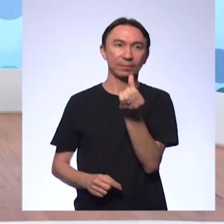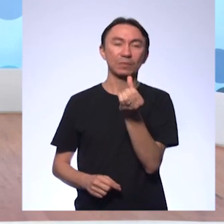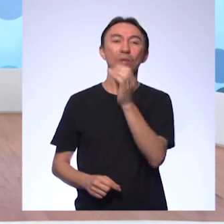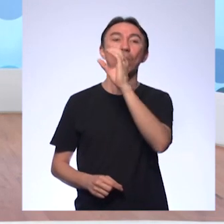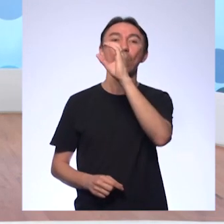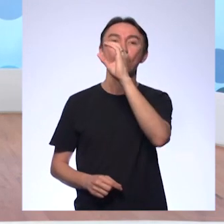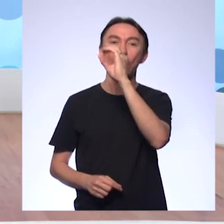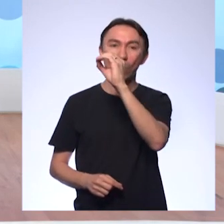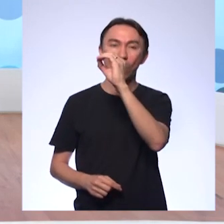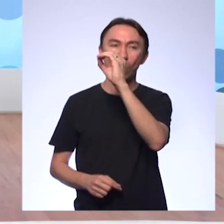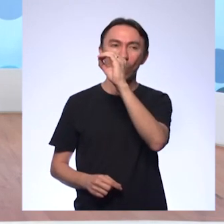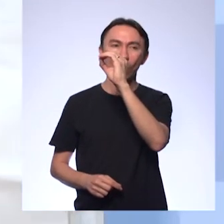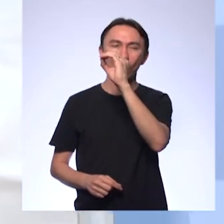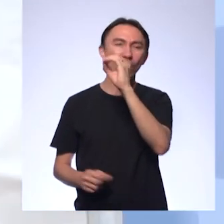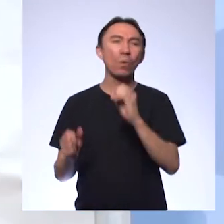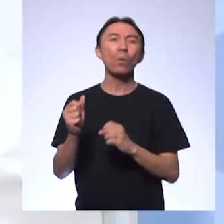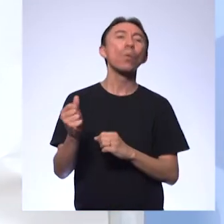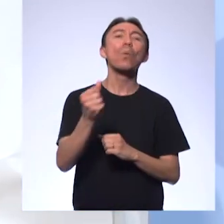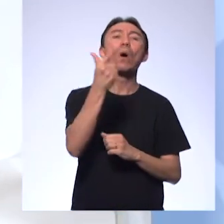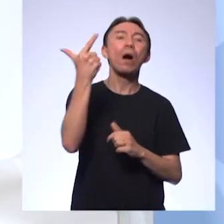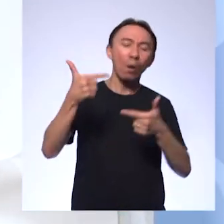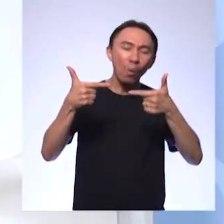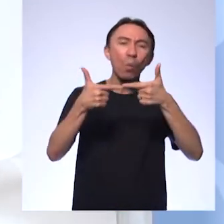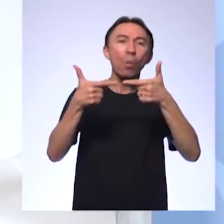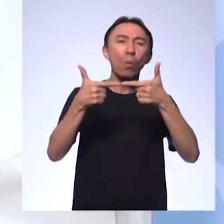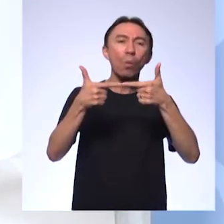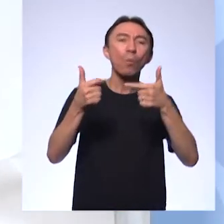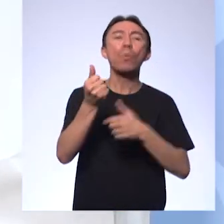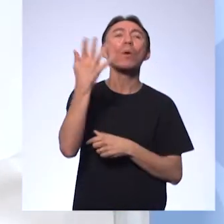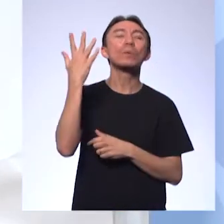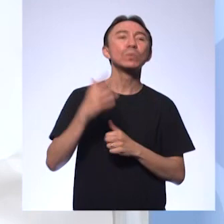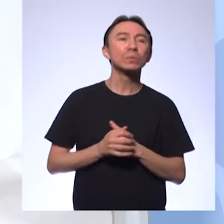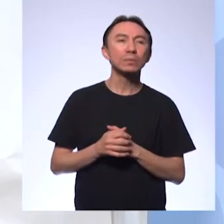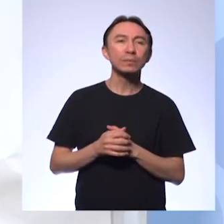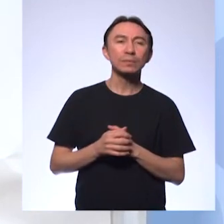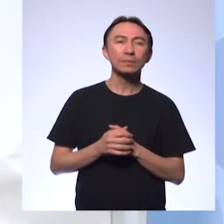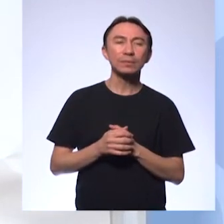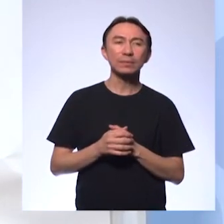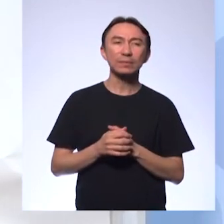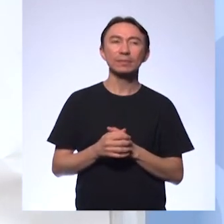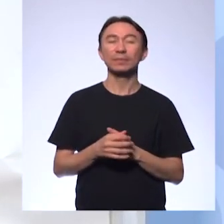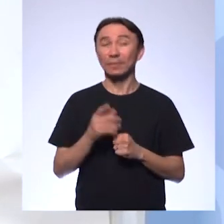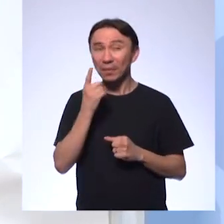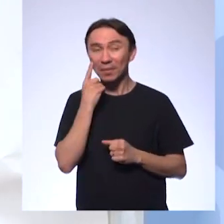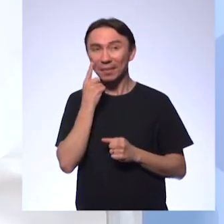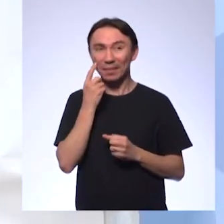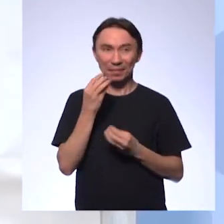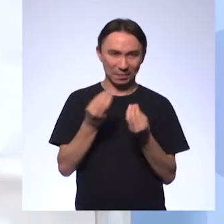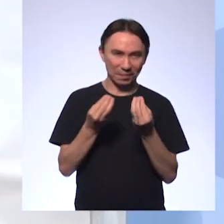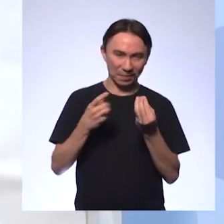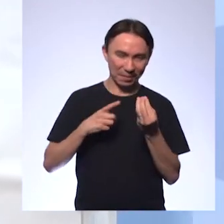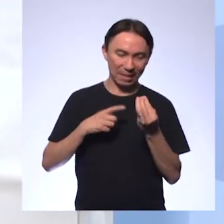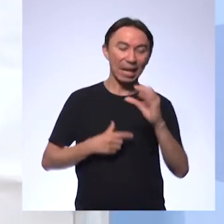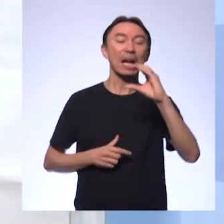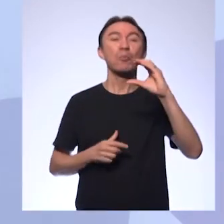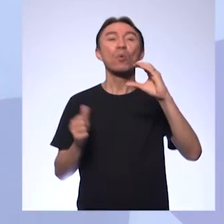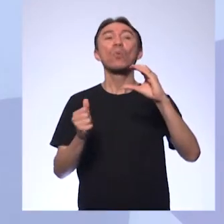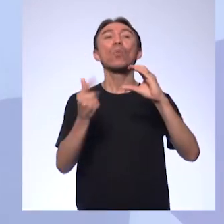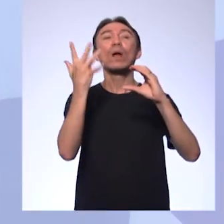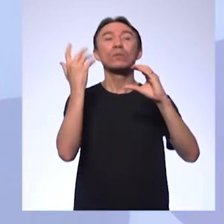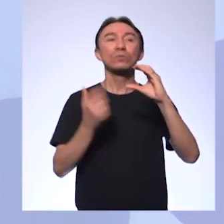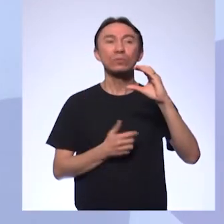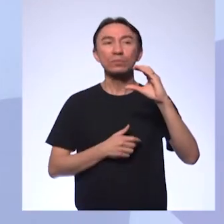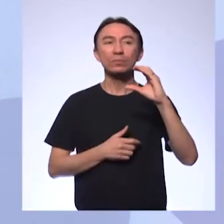C2H6O. Quantos isômeros é possível montar ele? Vamos delinear a quantidade de carbono. Eu